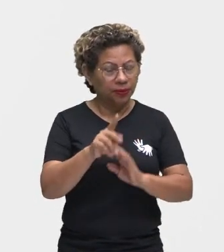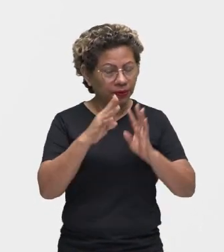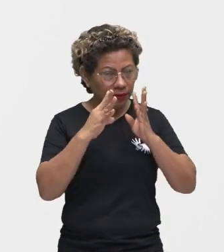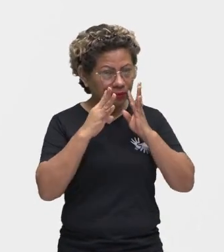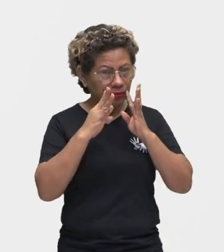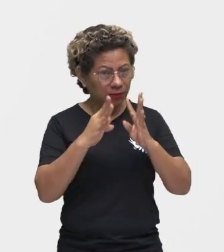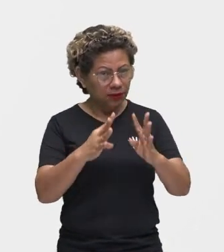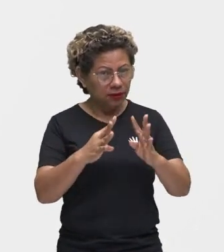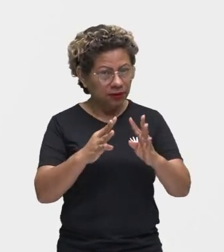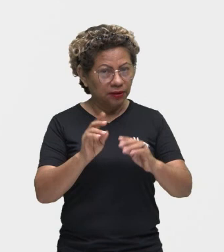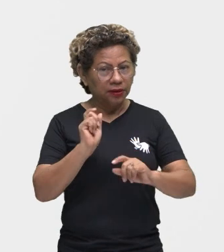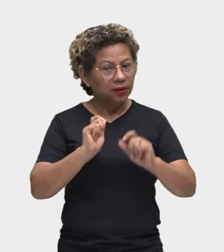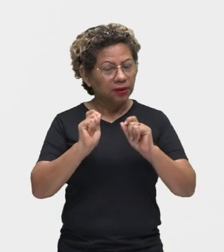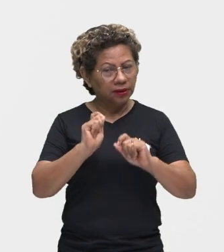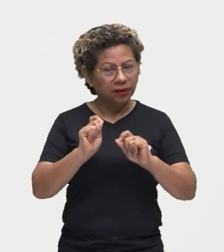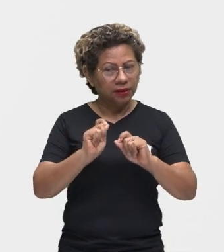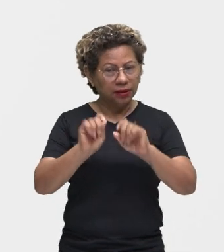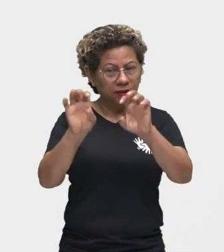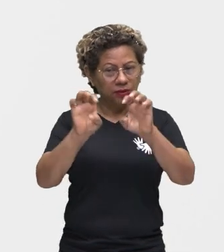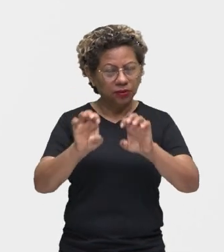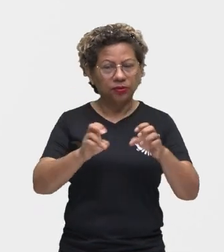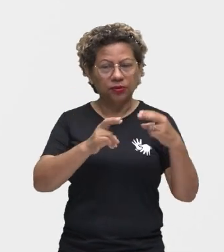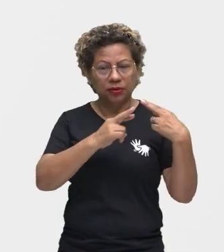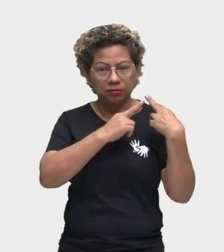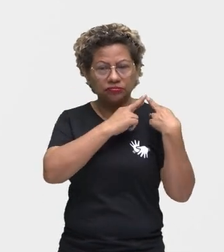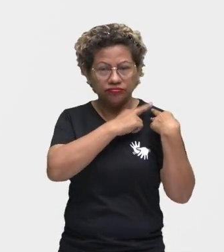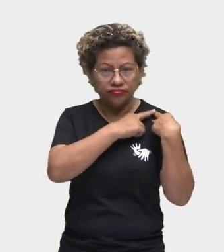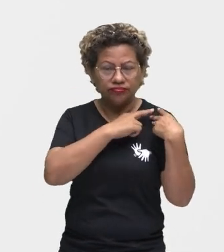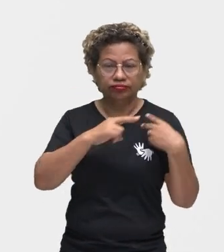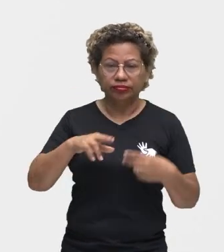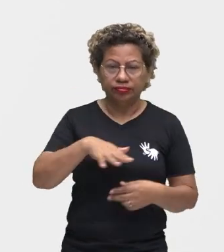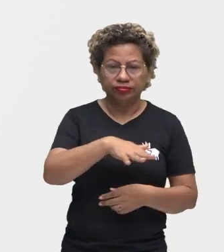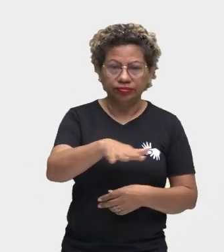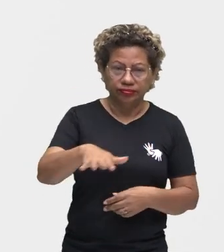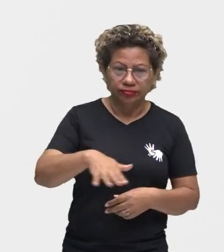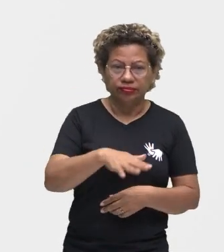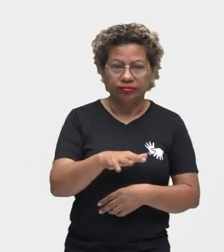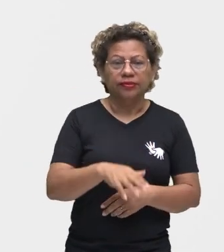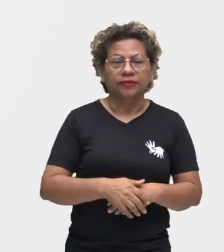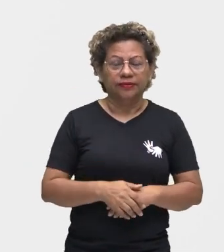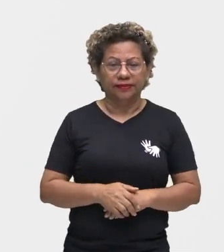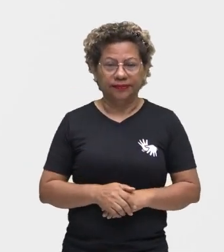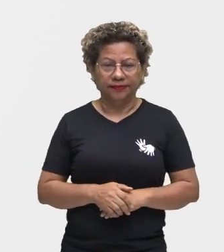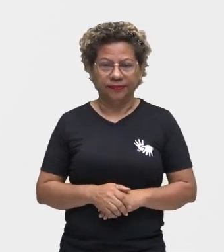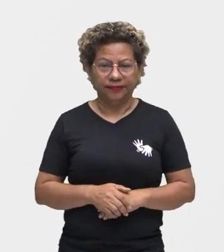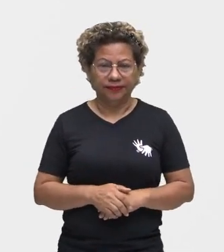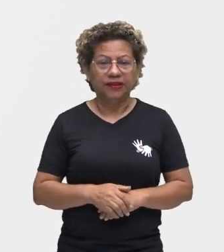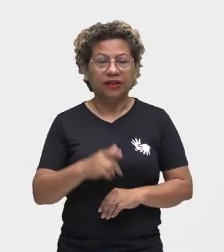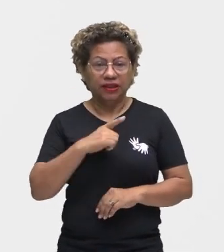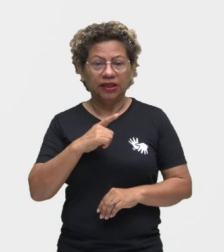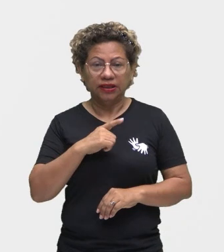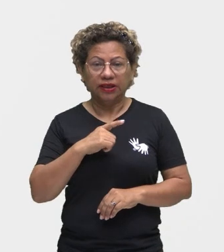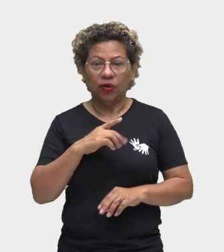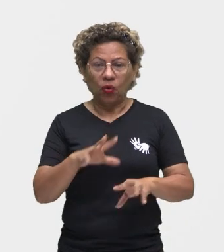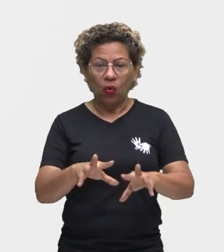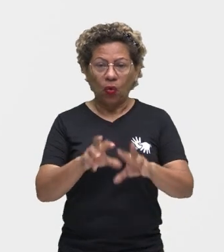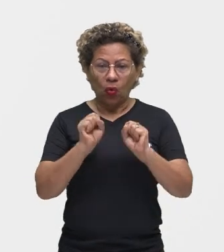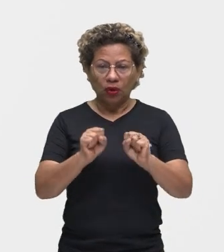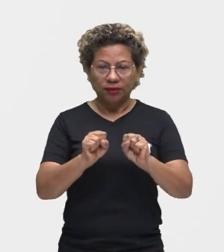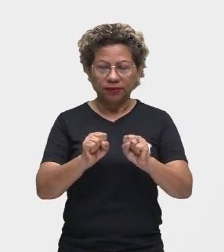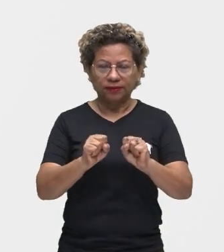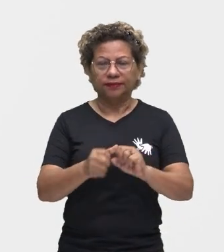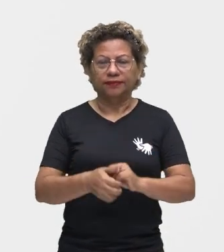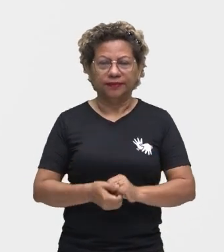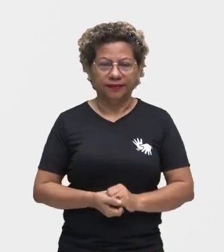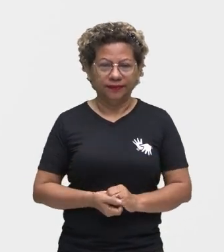pela fixação do vegetal no ambiente com limitada função de absorção. E dei quatro alternativas e pedi que